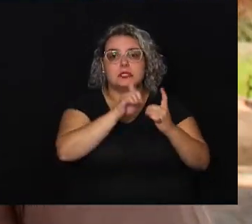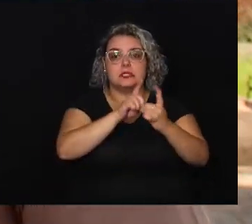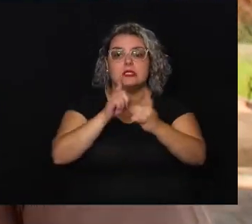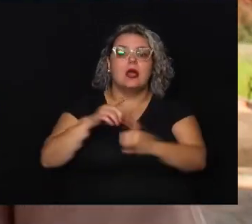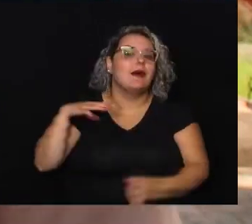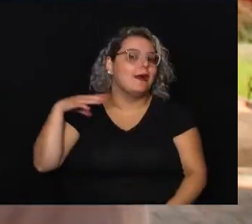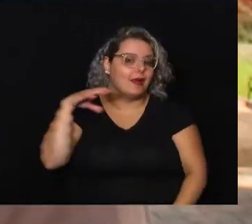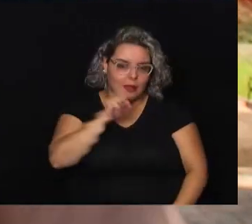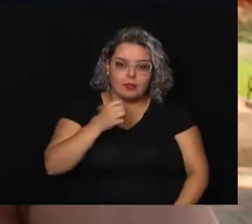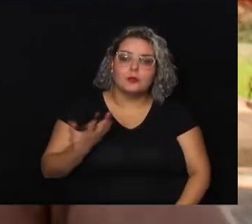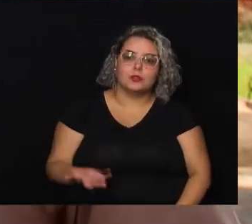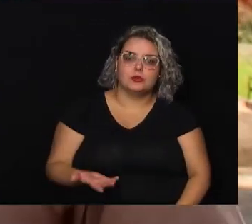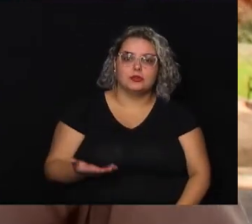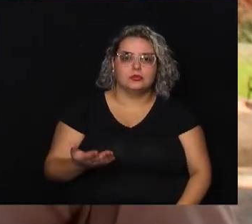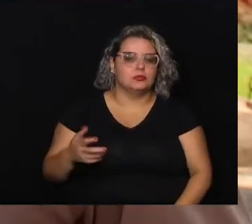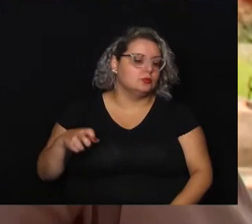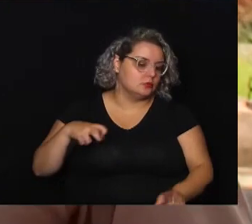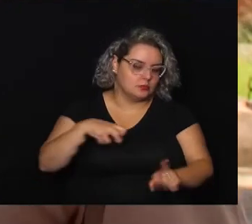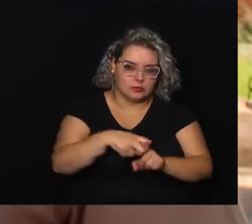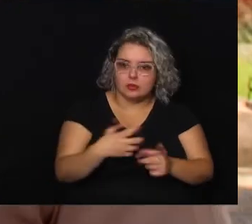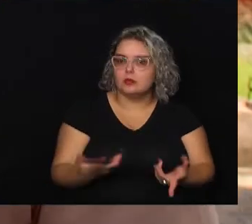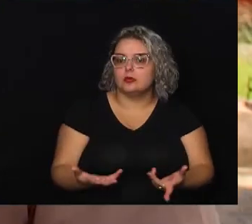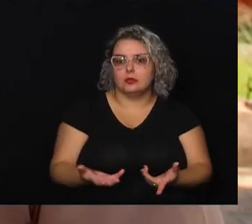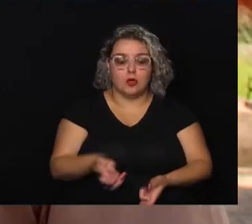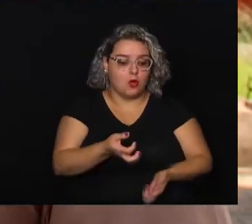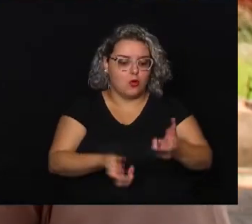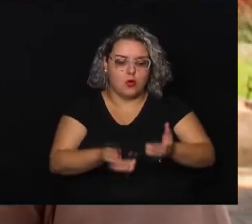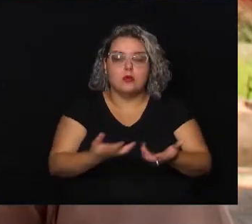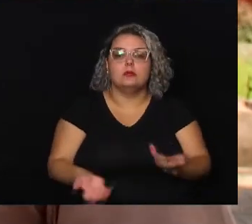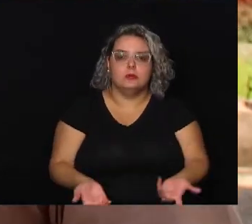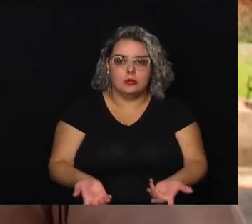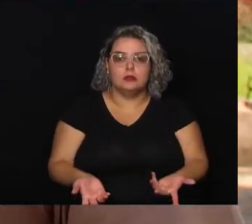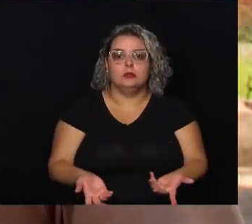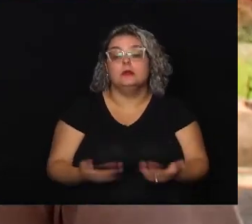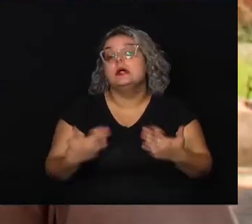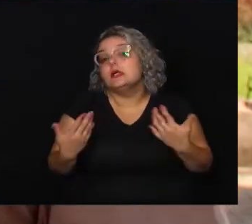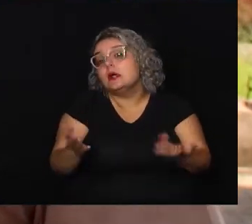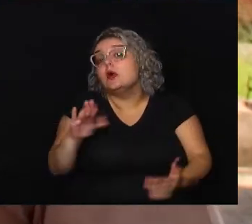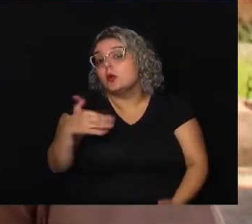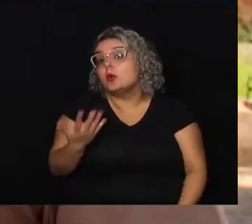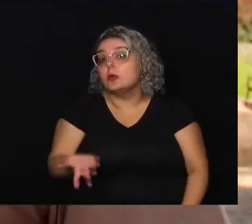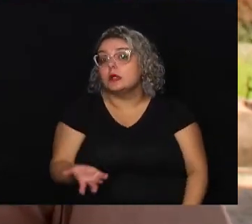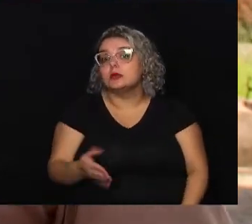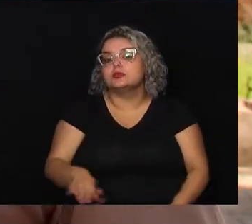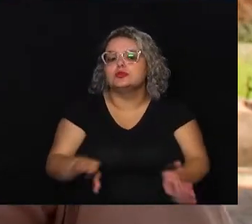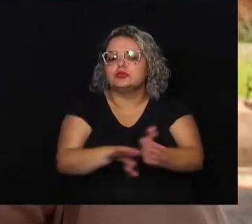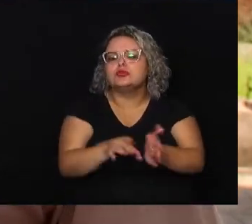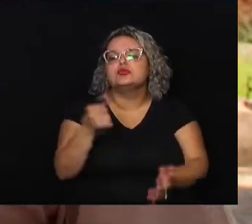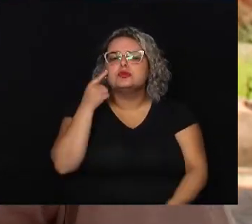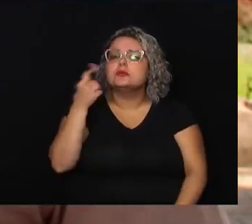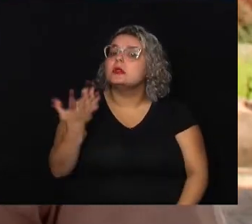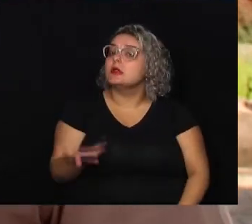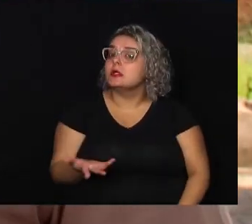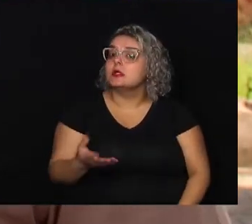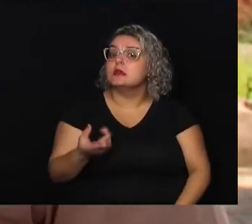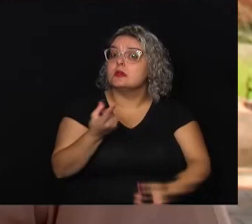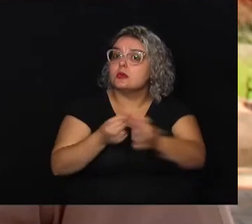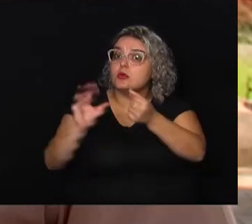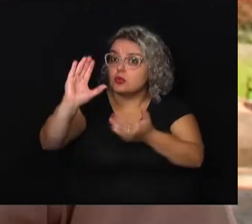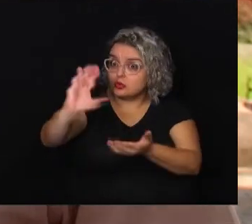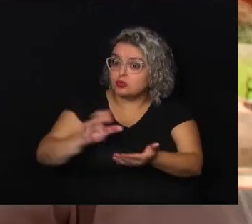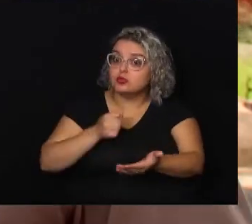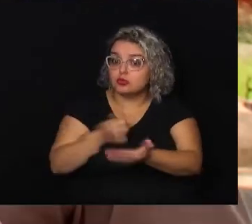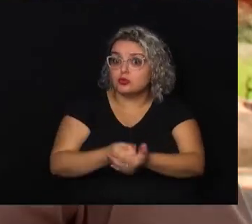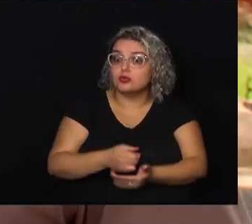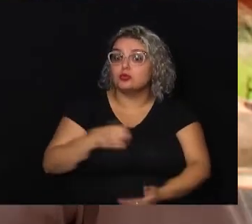no caso de um atropelamento, de um fogo, de um incêndio, né? Então, quando veio essa questão dessa nova emenda parlamentar do deputado